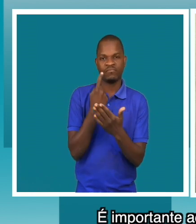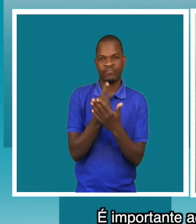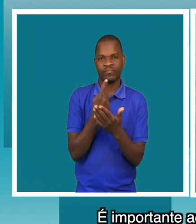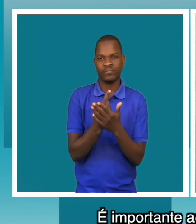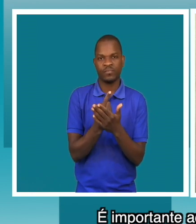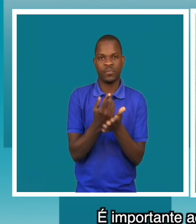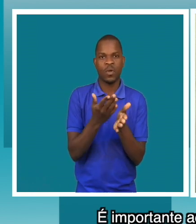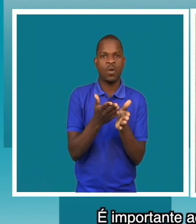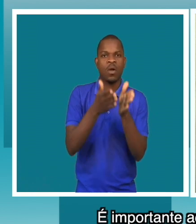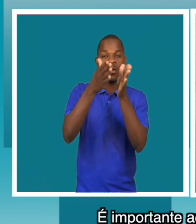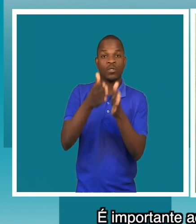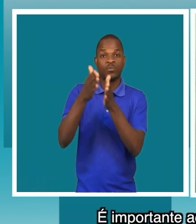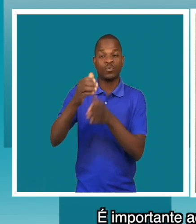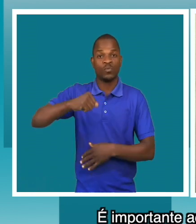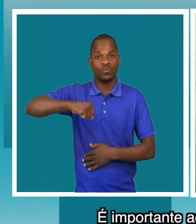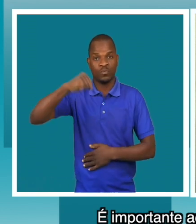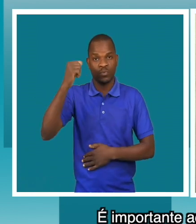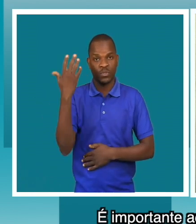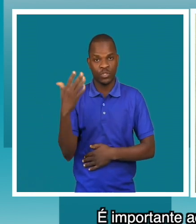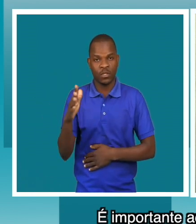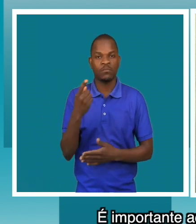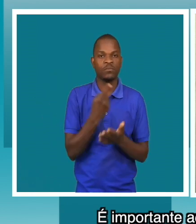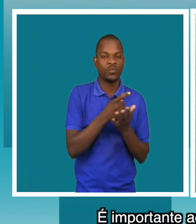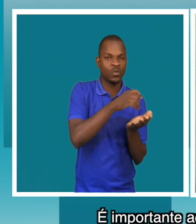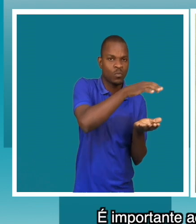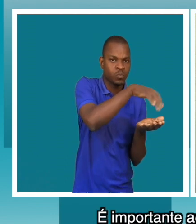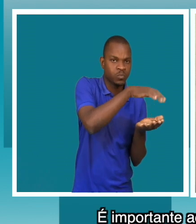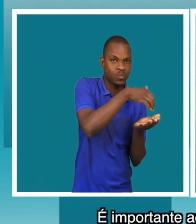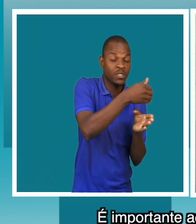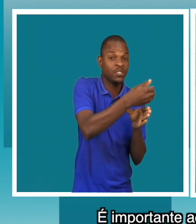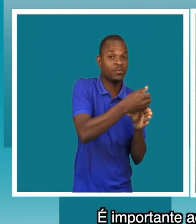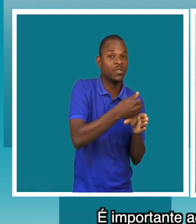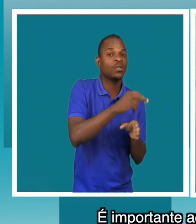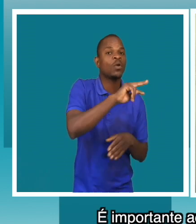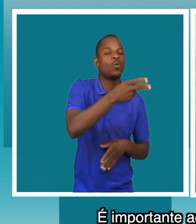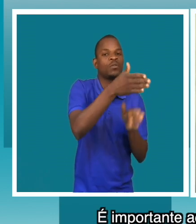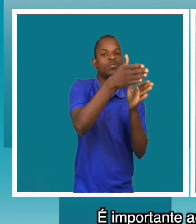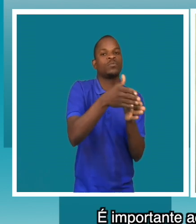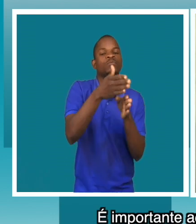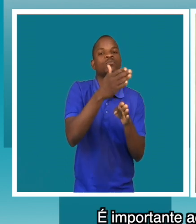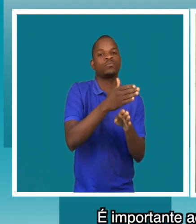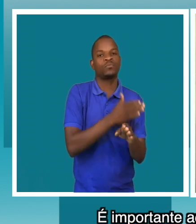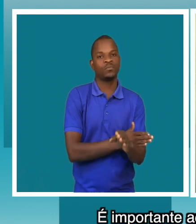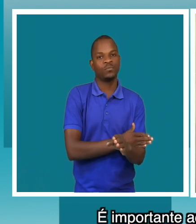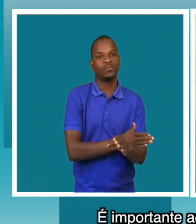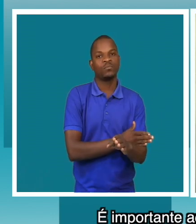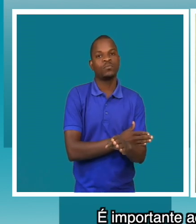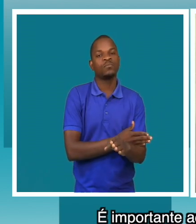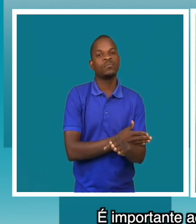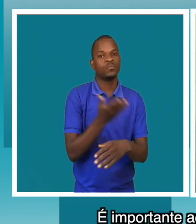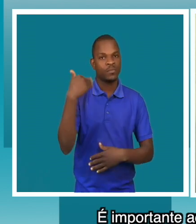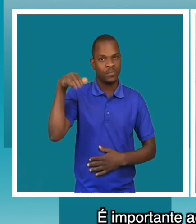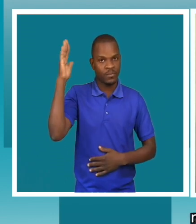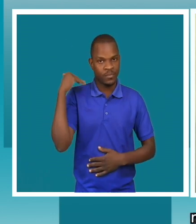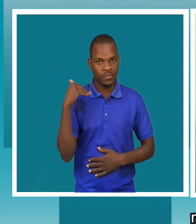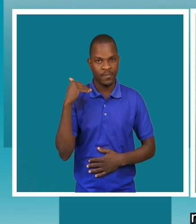é importante aqueles que vencem saber colher a experiência dos que conduziram